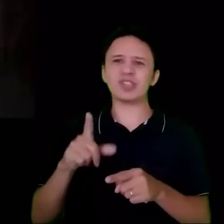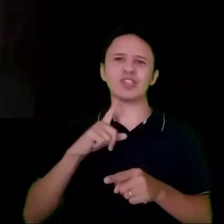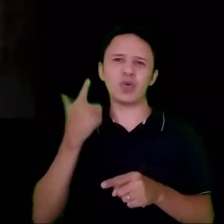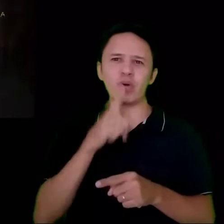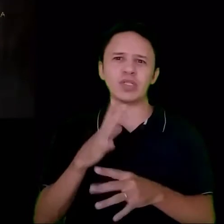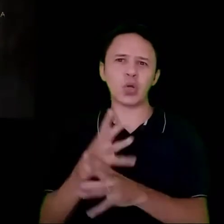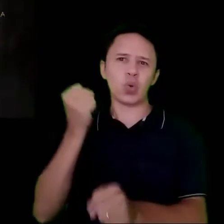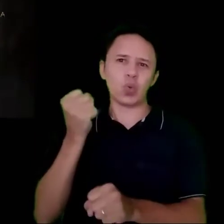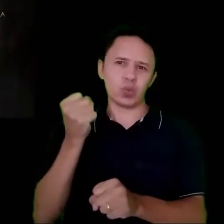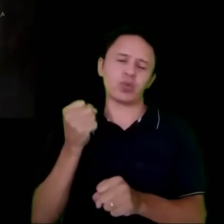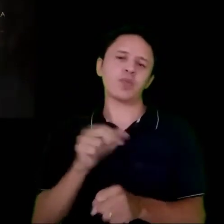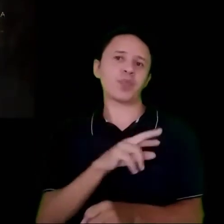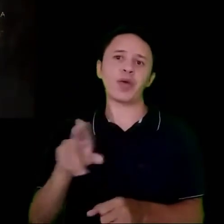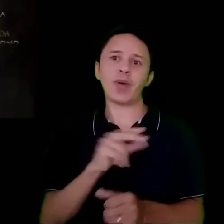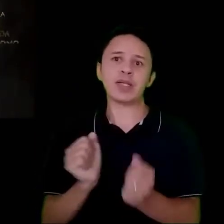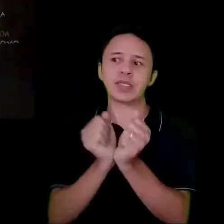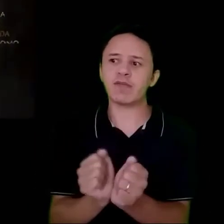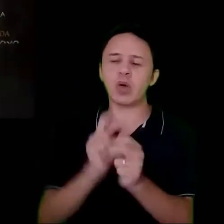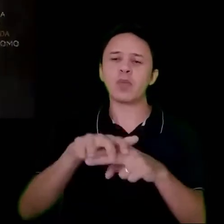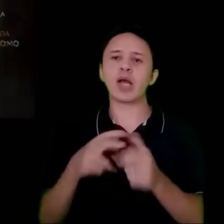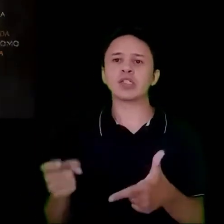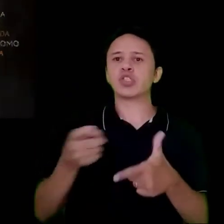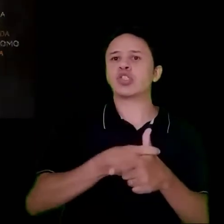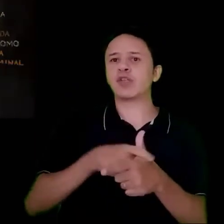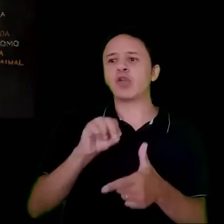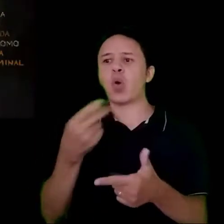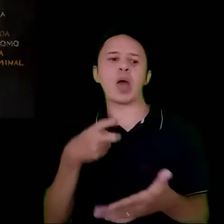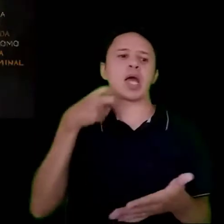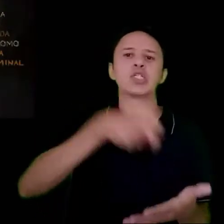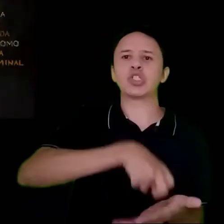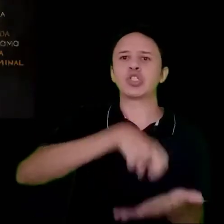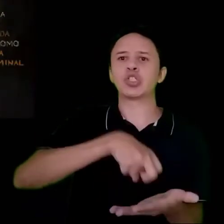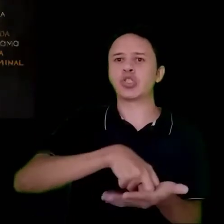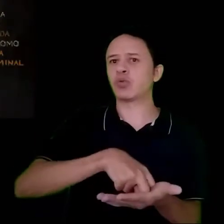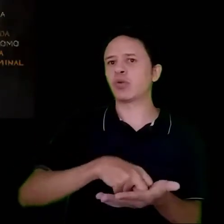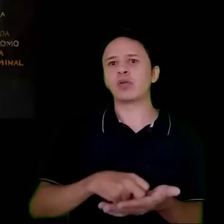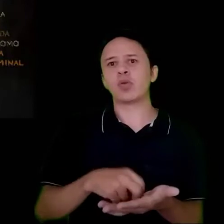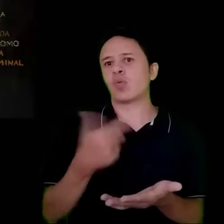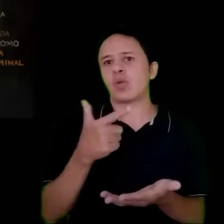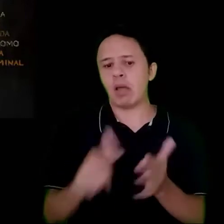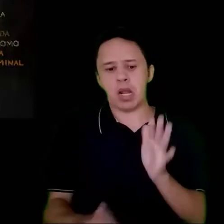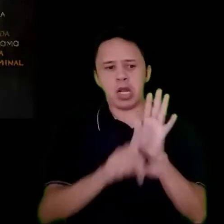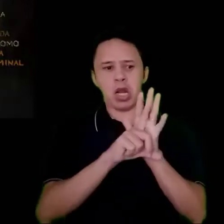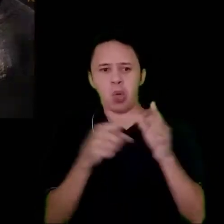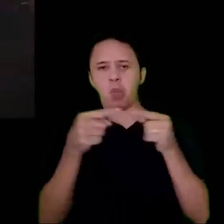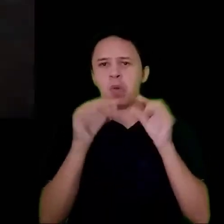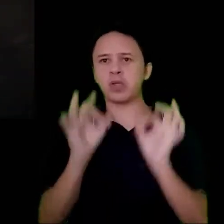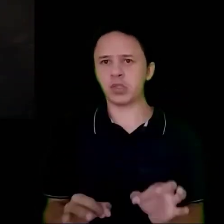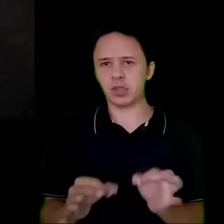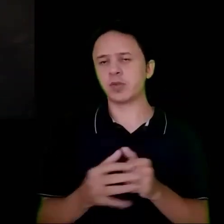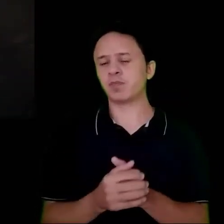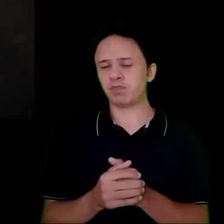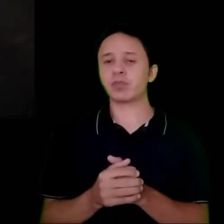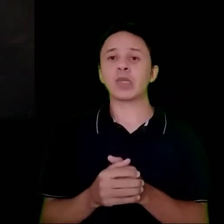ser lucrativo. Também não era uma escravidão por dívida ou como pena criminal, que nunca foram legalizadas onde hoje é o Brasil.